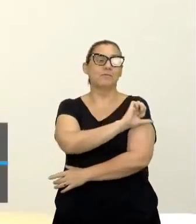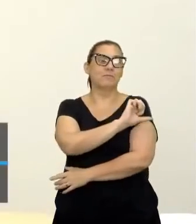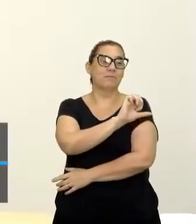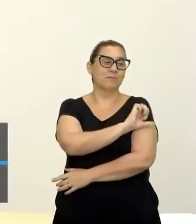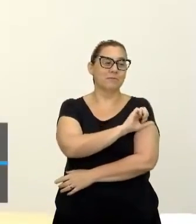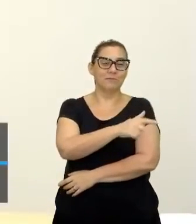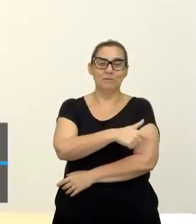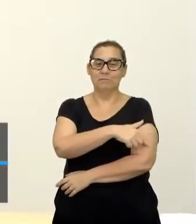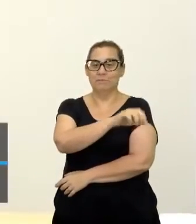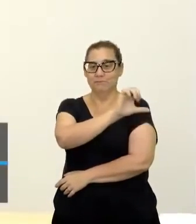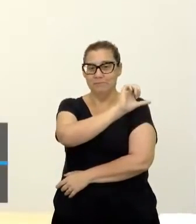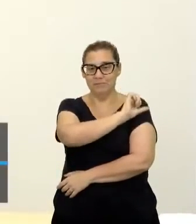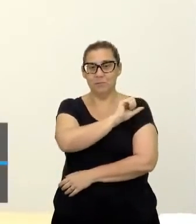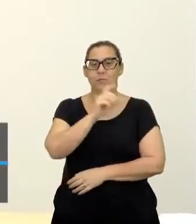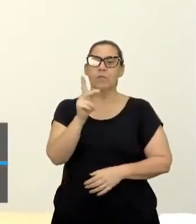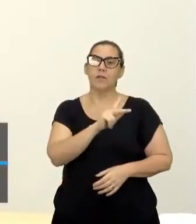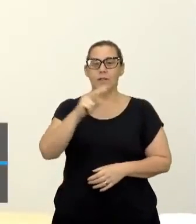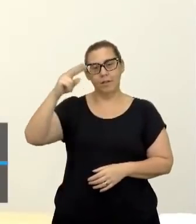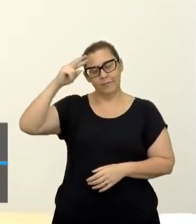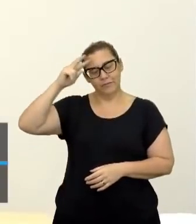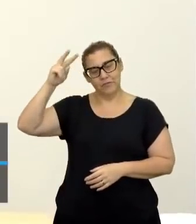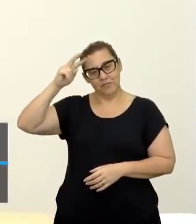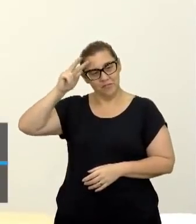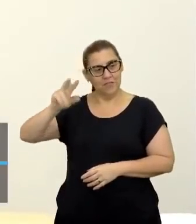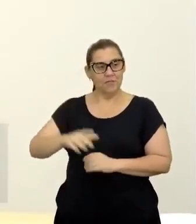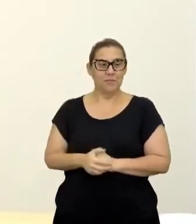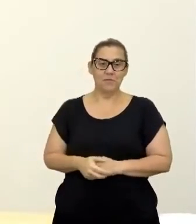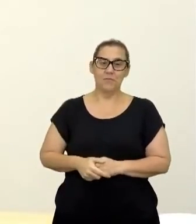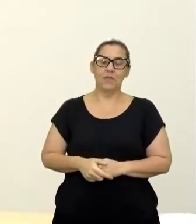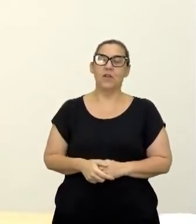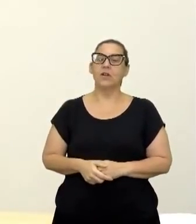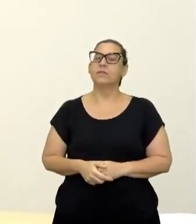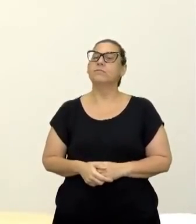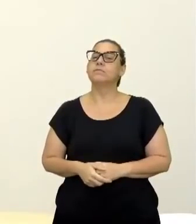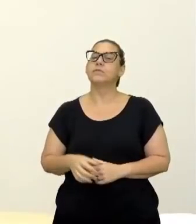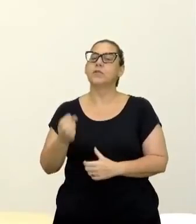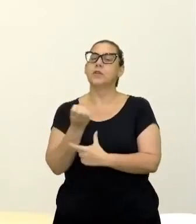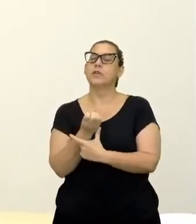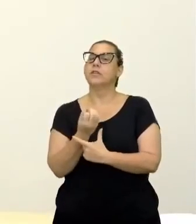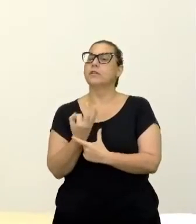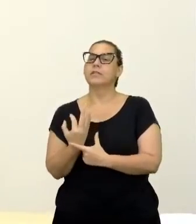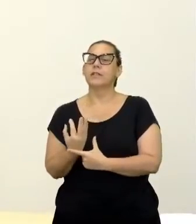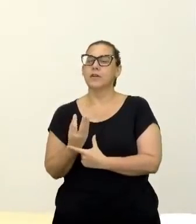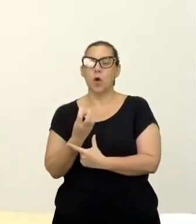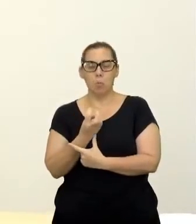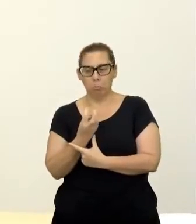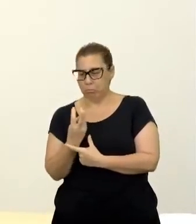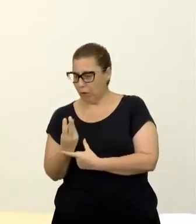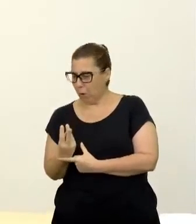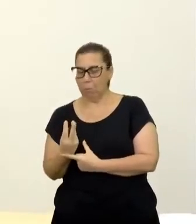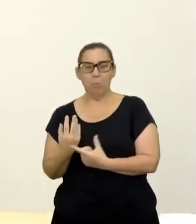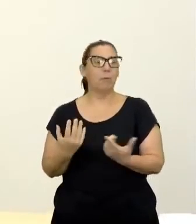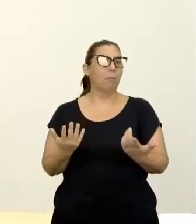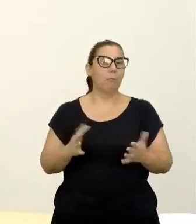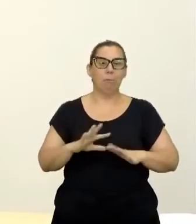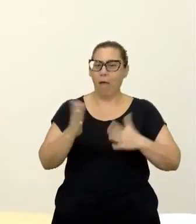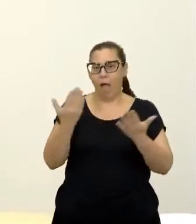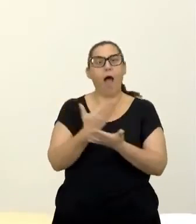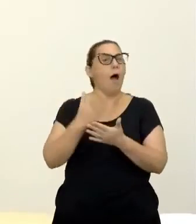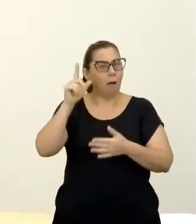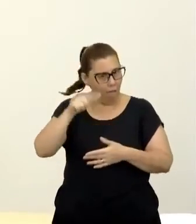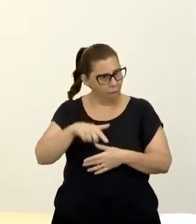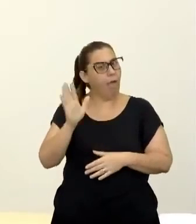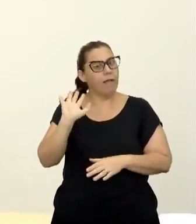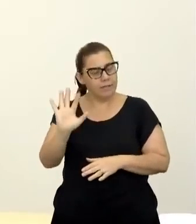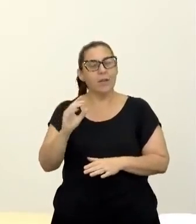ensino fundamental. Hoje a professora Viviane vai mexer aí com esses trinômios quadrados perfeitos, né, Vivi? E a aula é isso aí. Obrigado